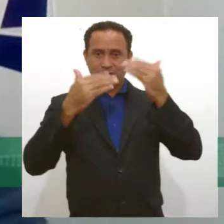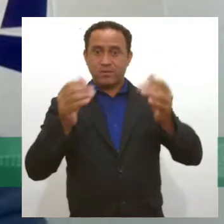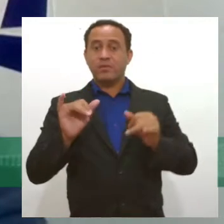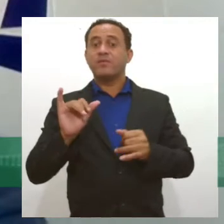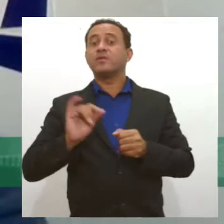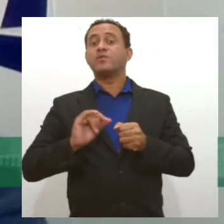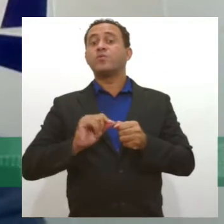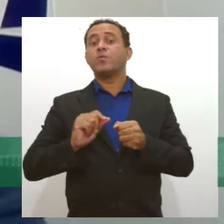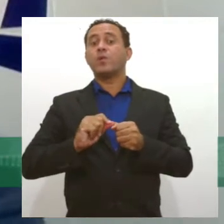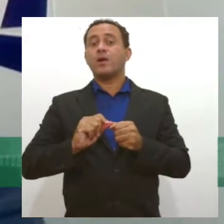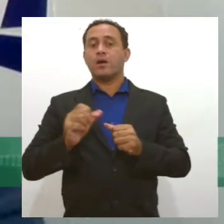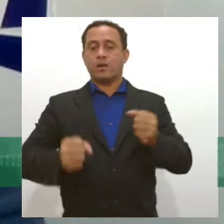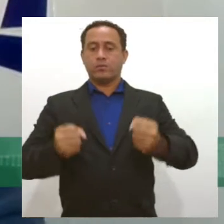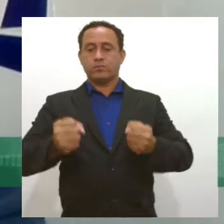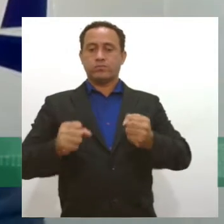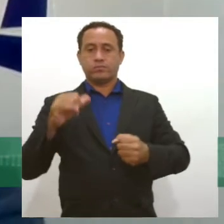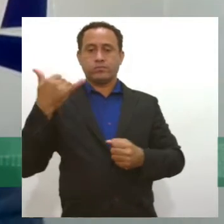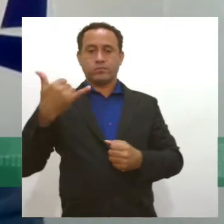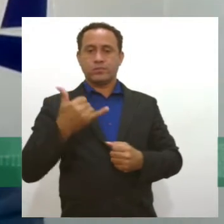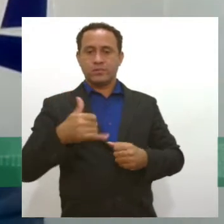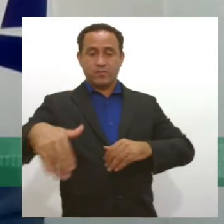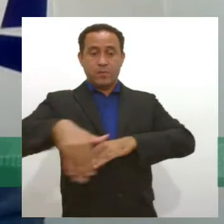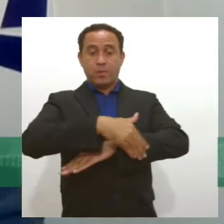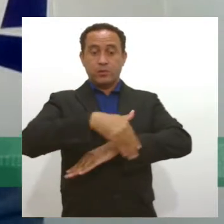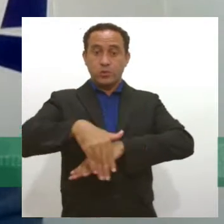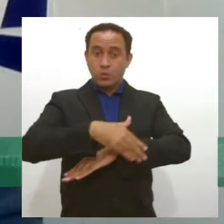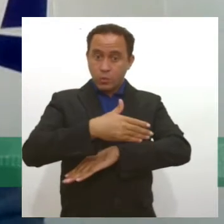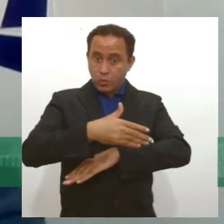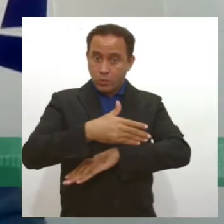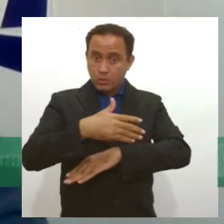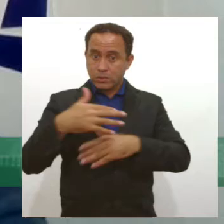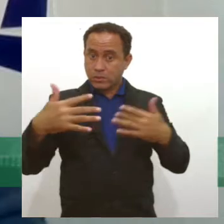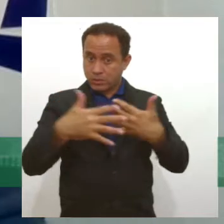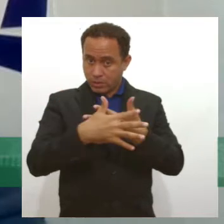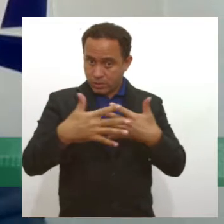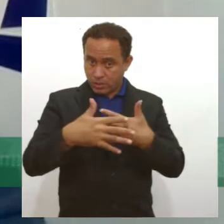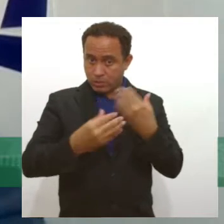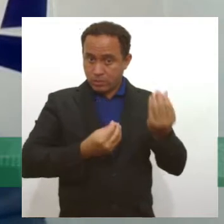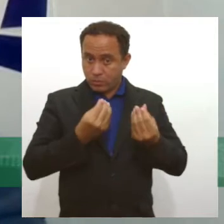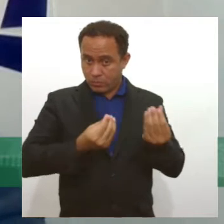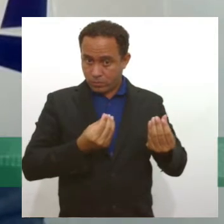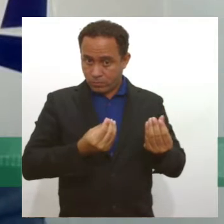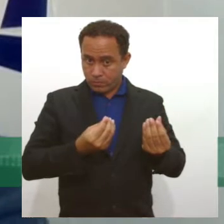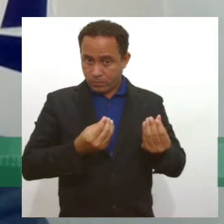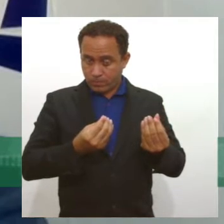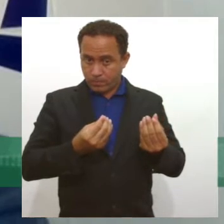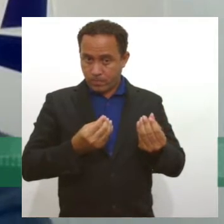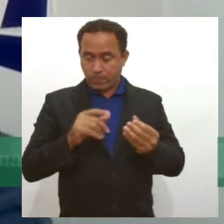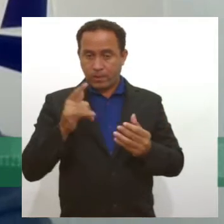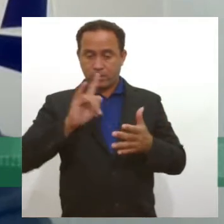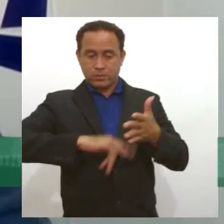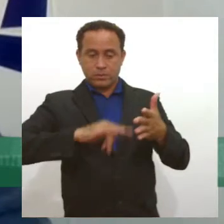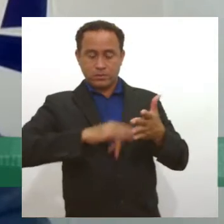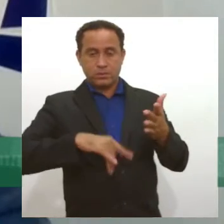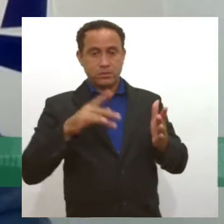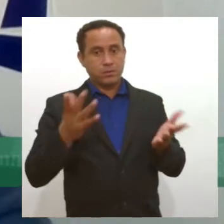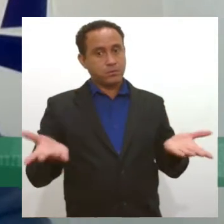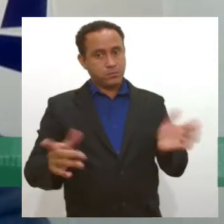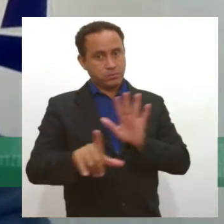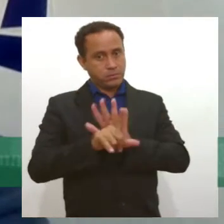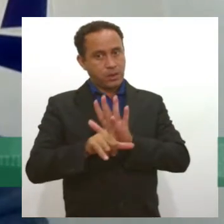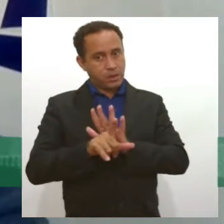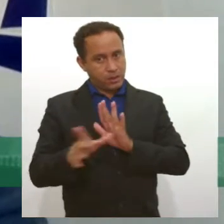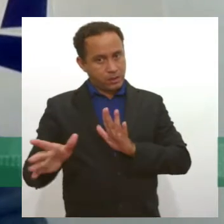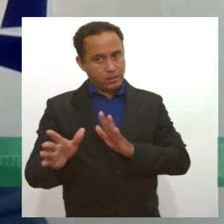autônomo? Esse carro autônomo vai transitar nas ruas da cidade sem uma autorização? Então, em uma